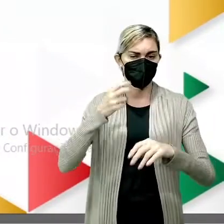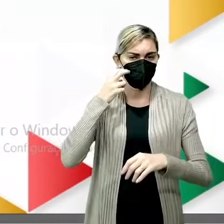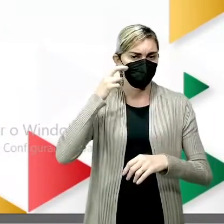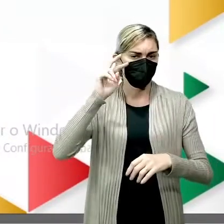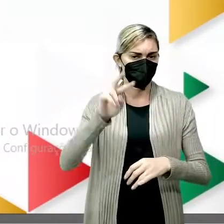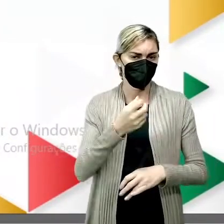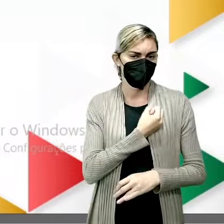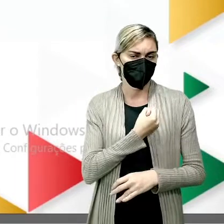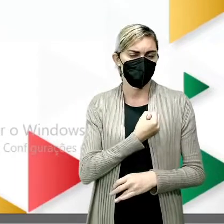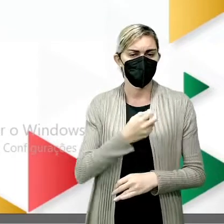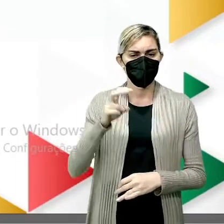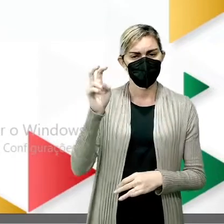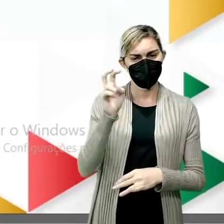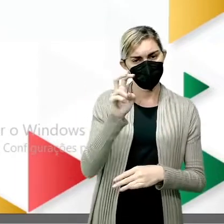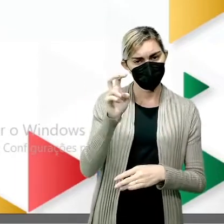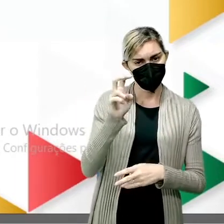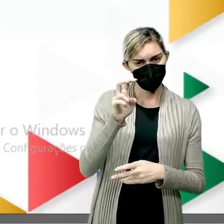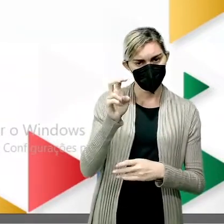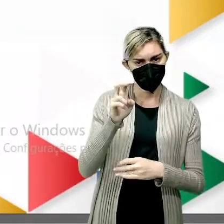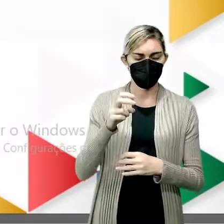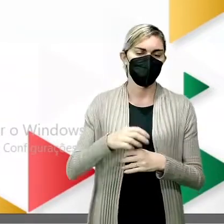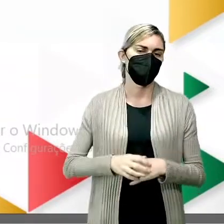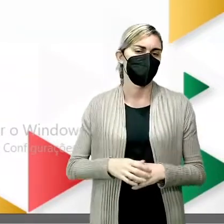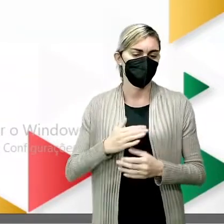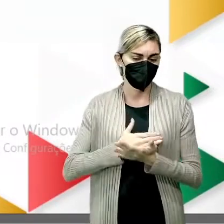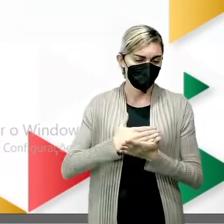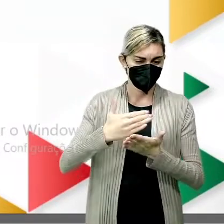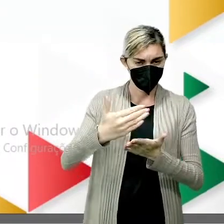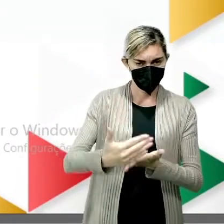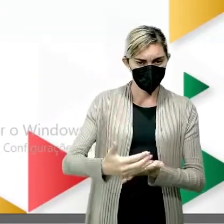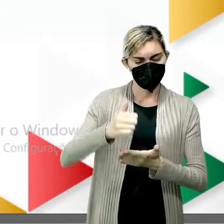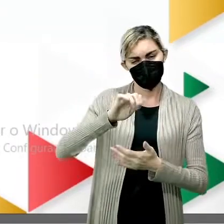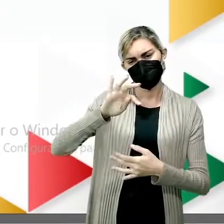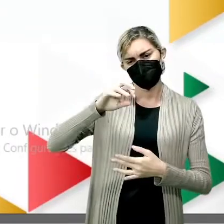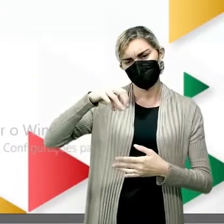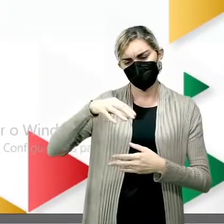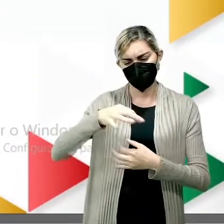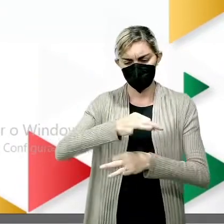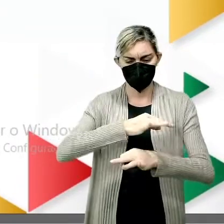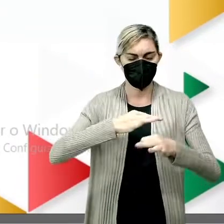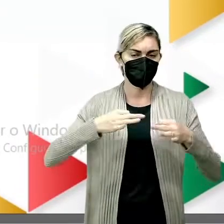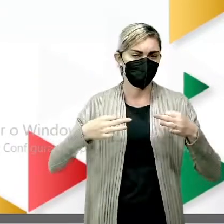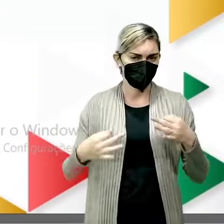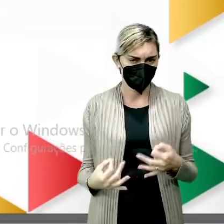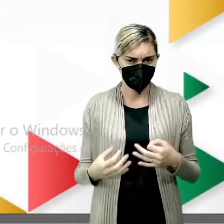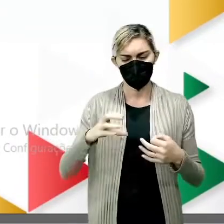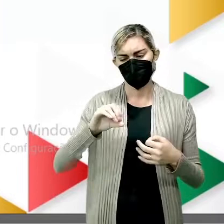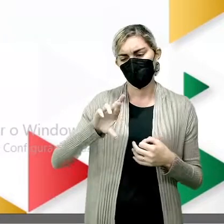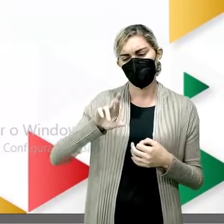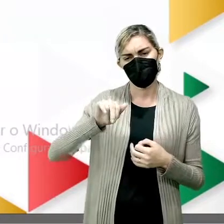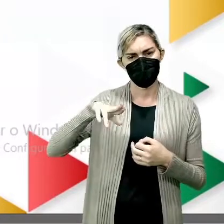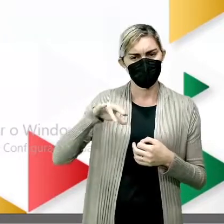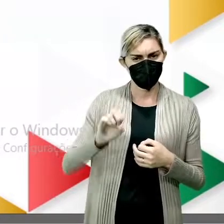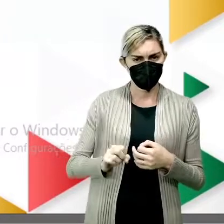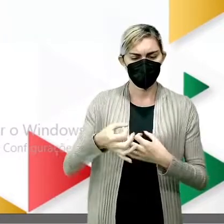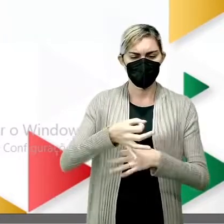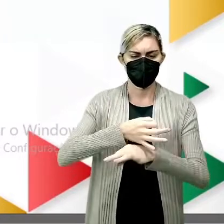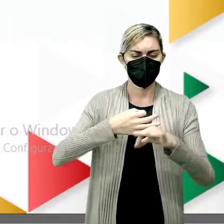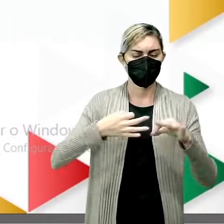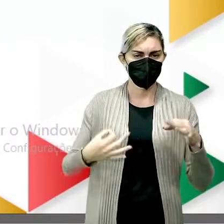número 5, a aula de número 5, olha. Começa ali do átomo, molécula, organela,